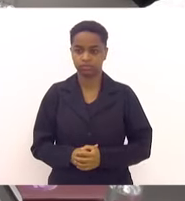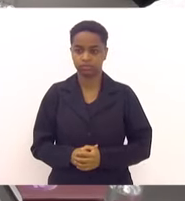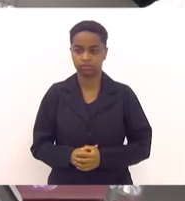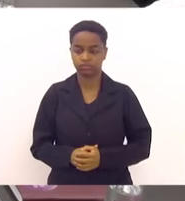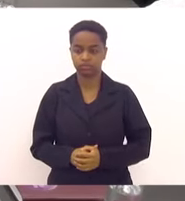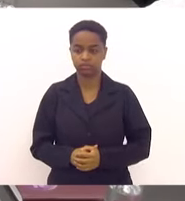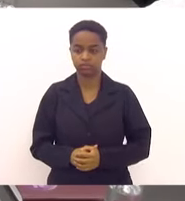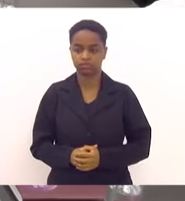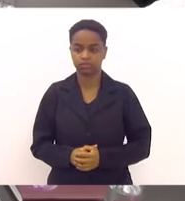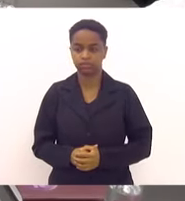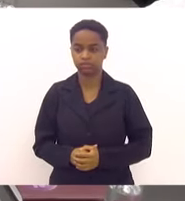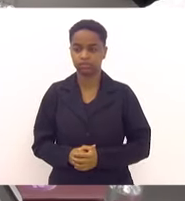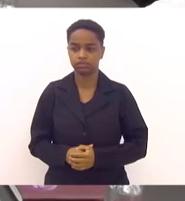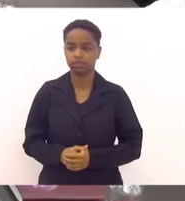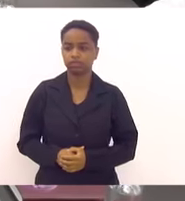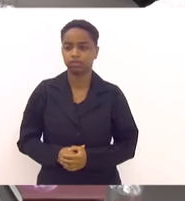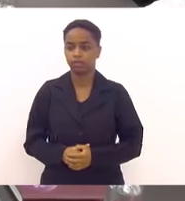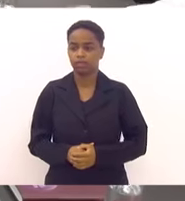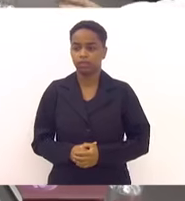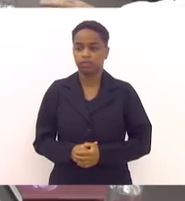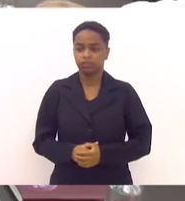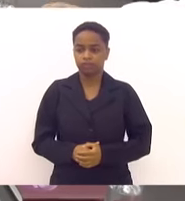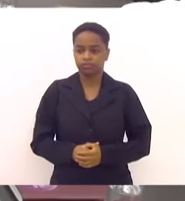o deputado Luiz Paulo relator do vencido